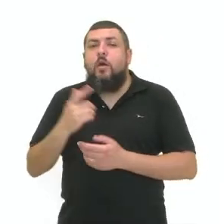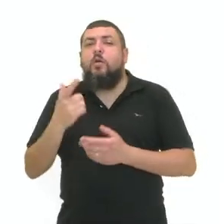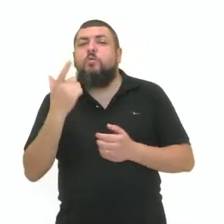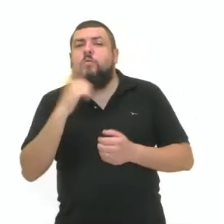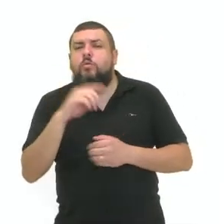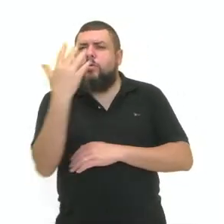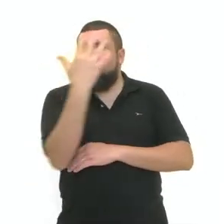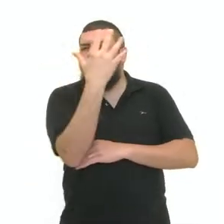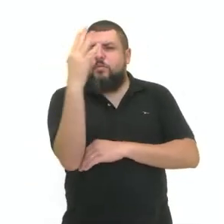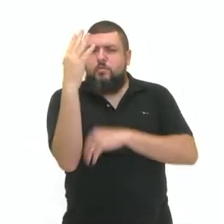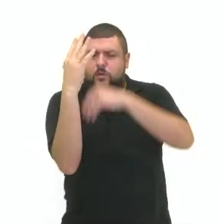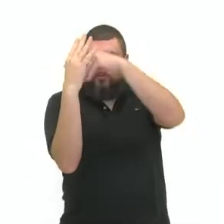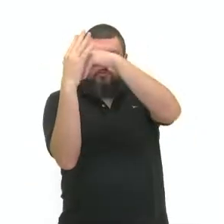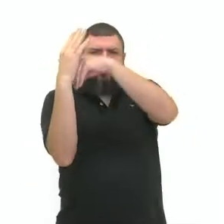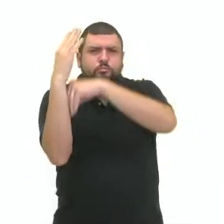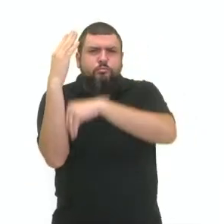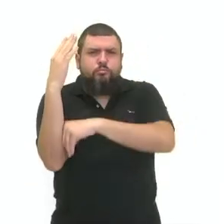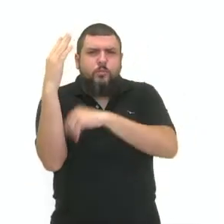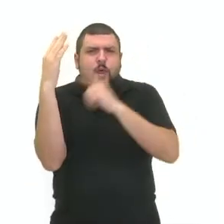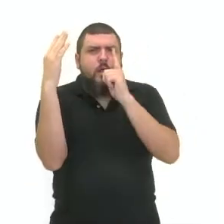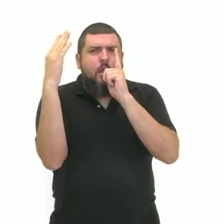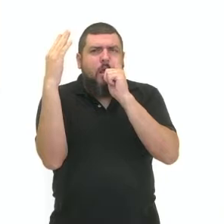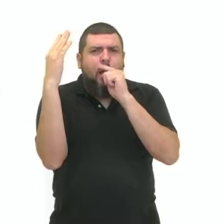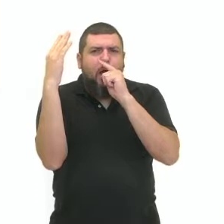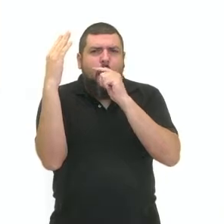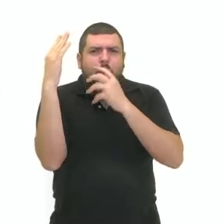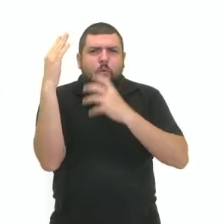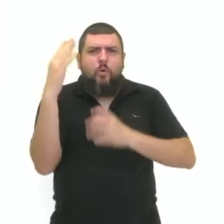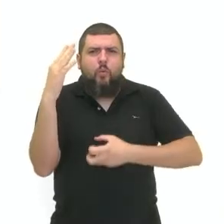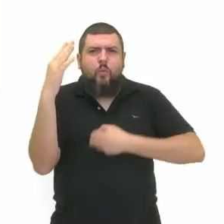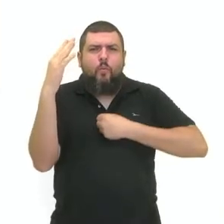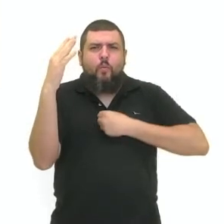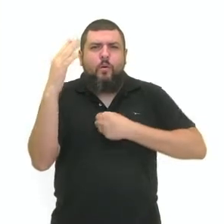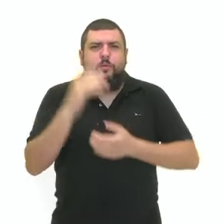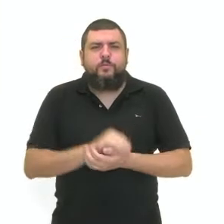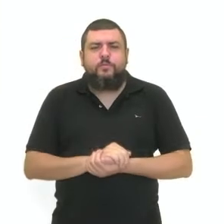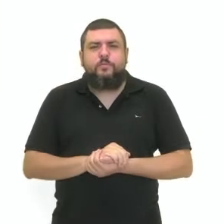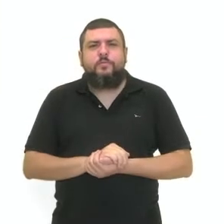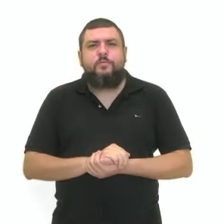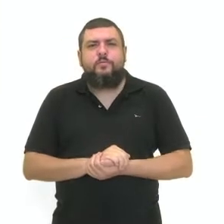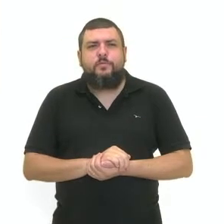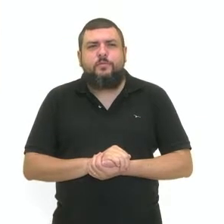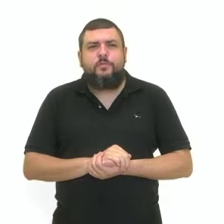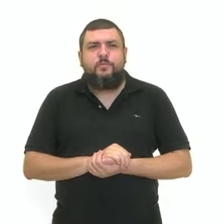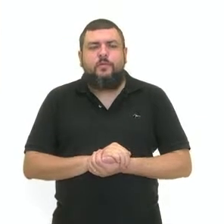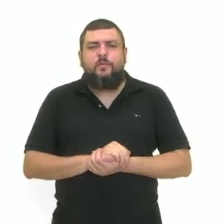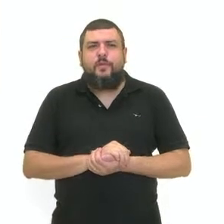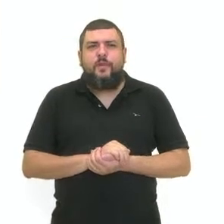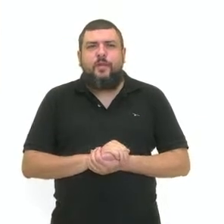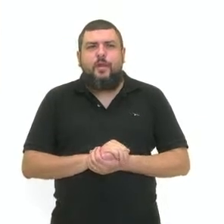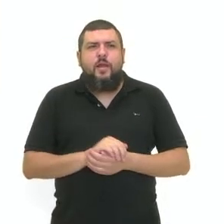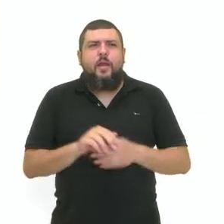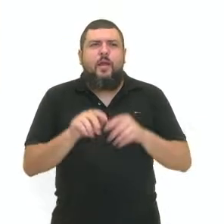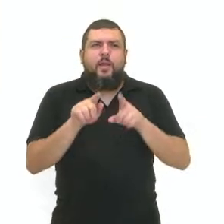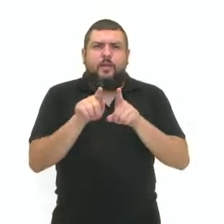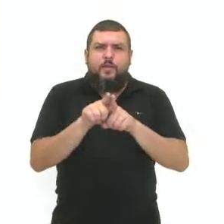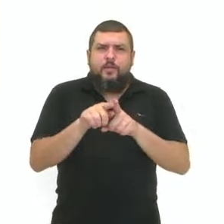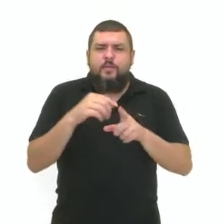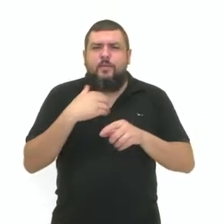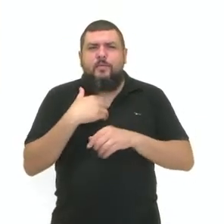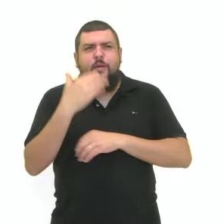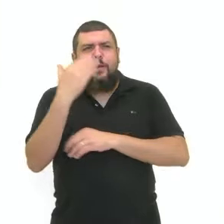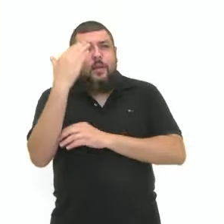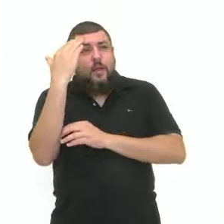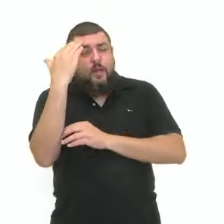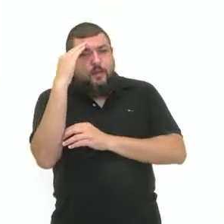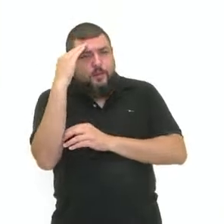né? Você vê que é importante aí sabermos as características de cada um. Para entendermos então as vegetações africanas, vamos entender então